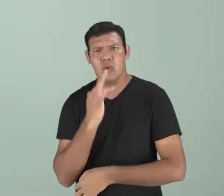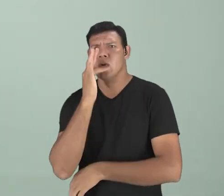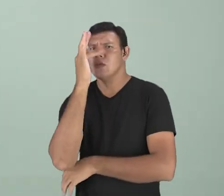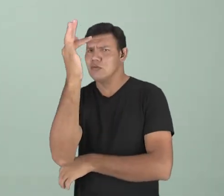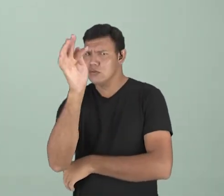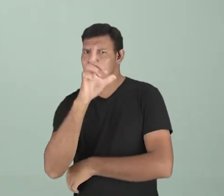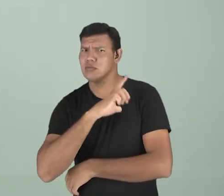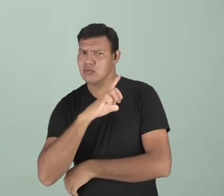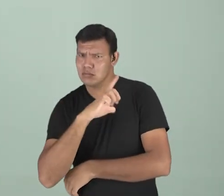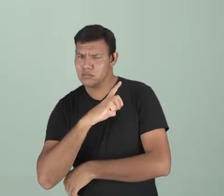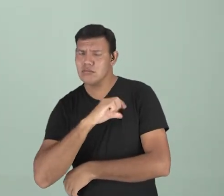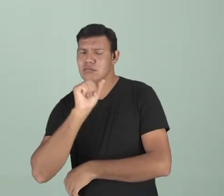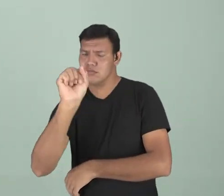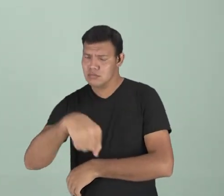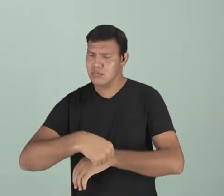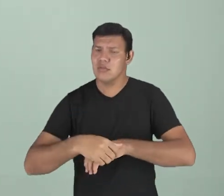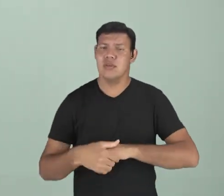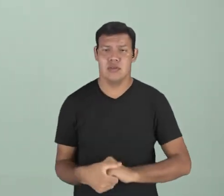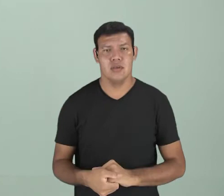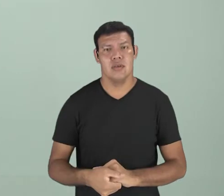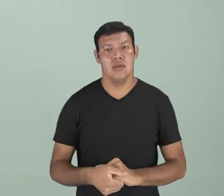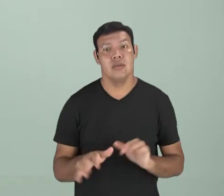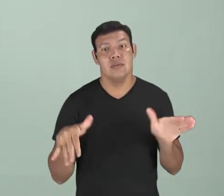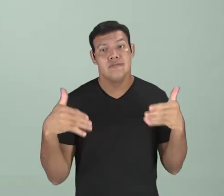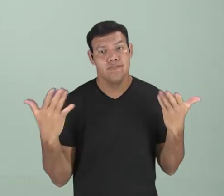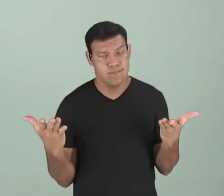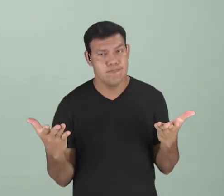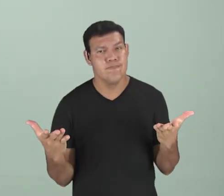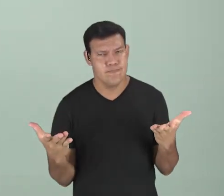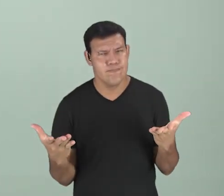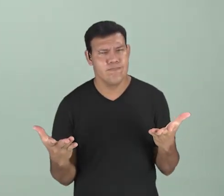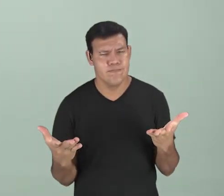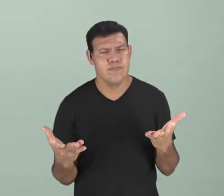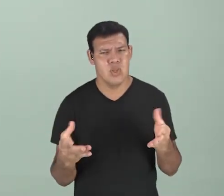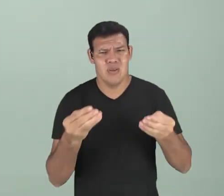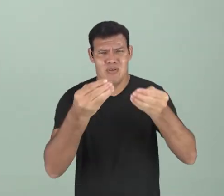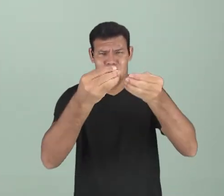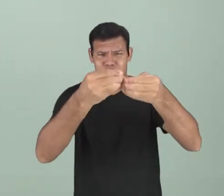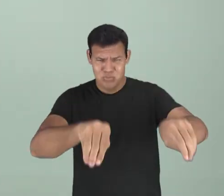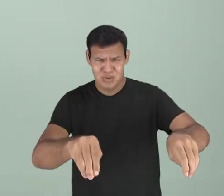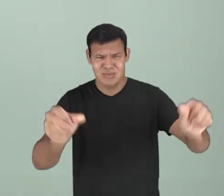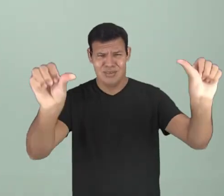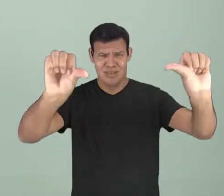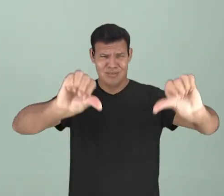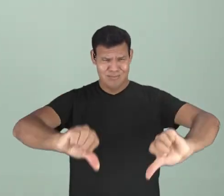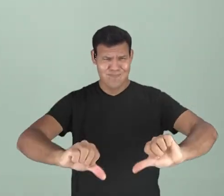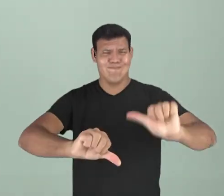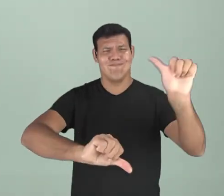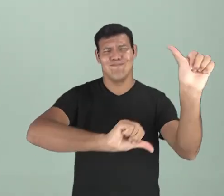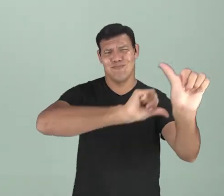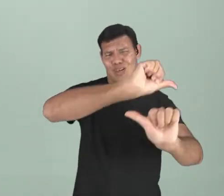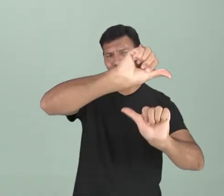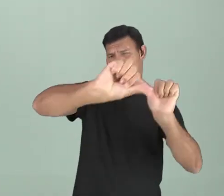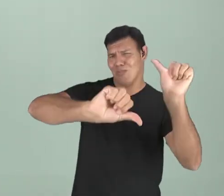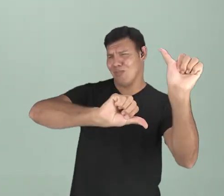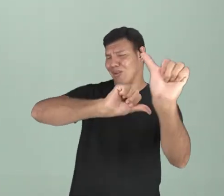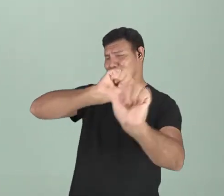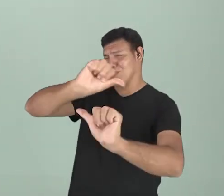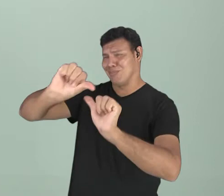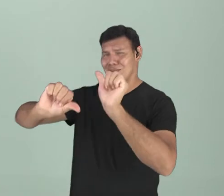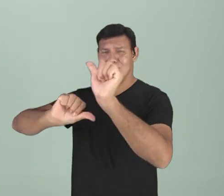ocorrer daqui para frente. Sem contar em todas as consequências negativas que essas transformações trazem.